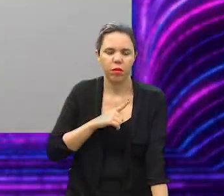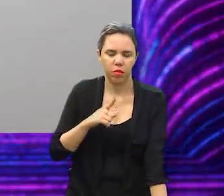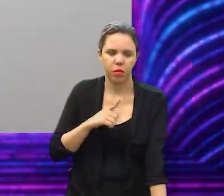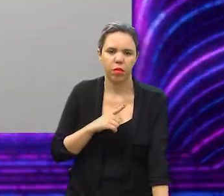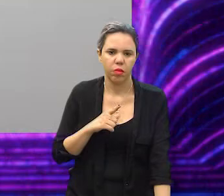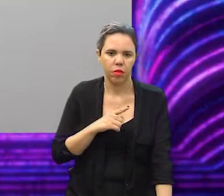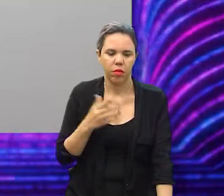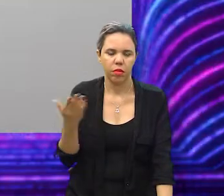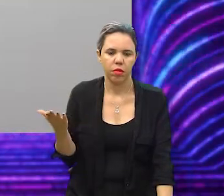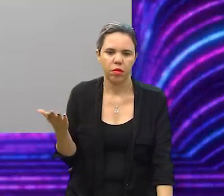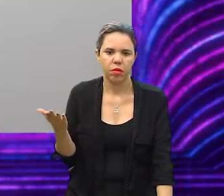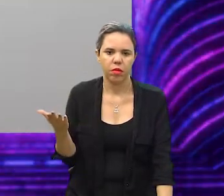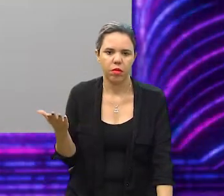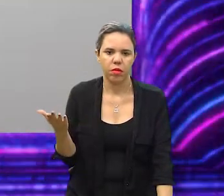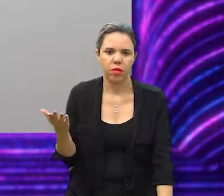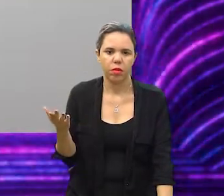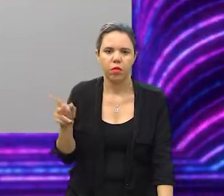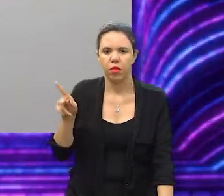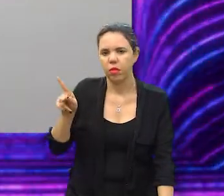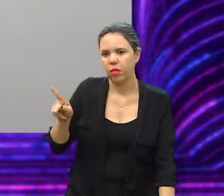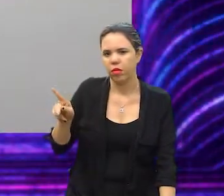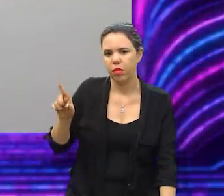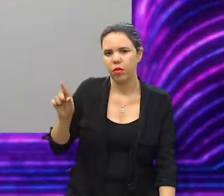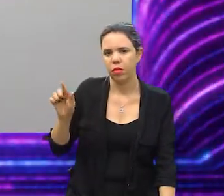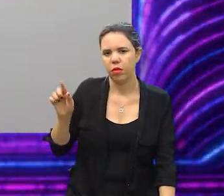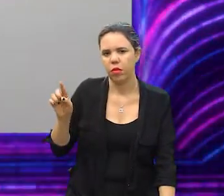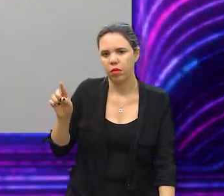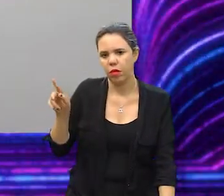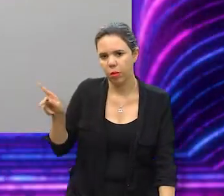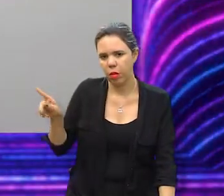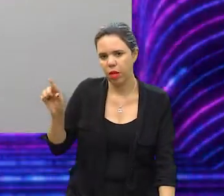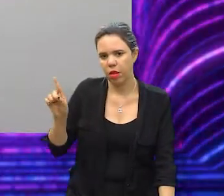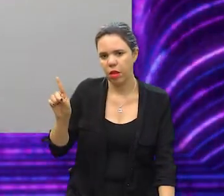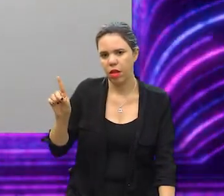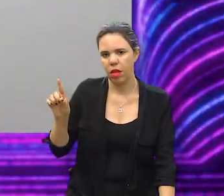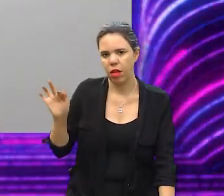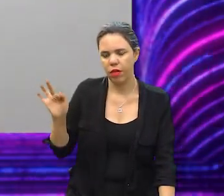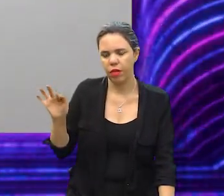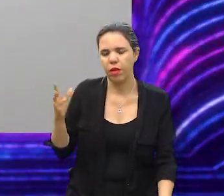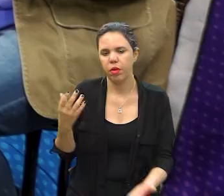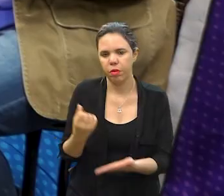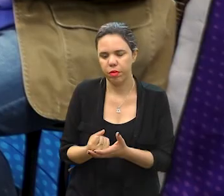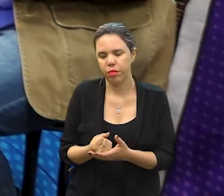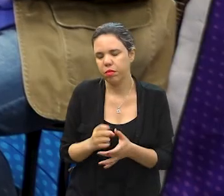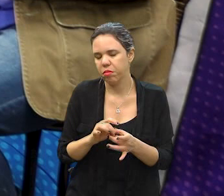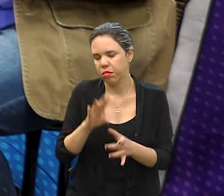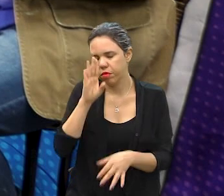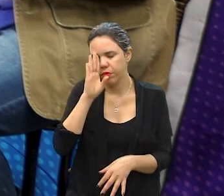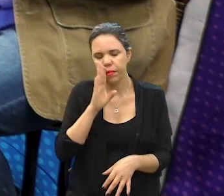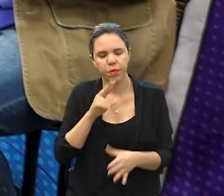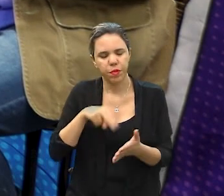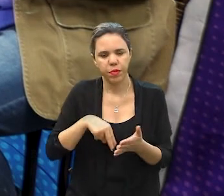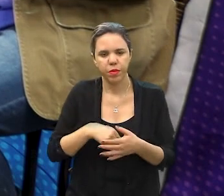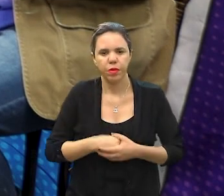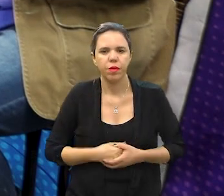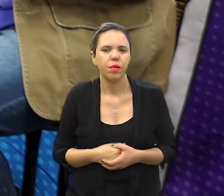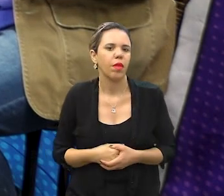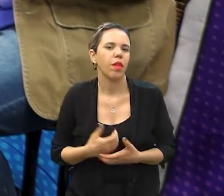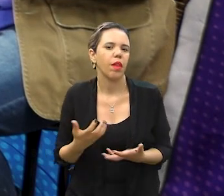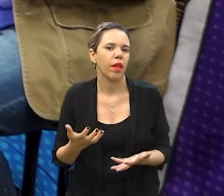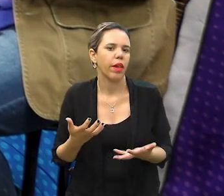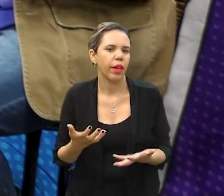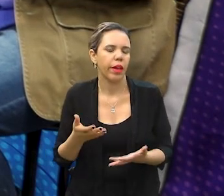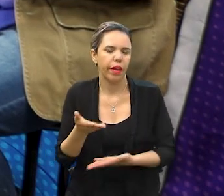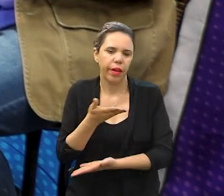o quadrinho. Tá em PDF, é só clicar, tá no Dropbox. Ele baixa para você ler gratuitamente. E quem quiser